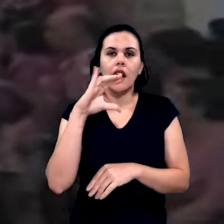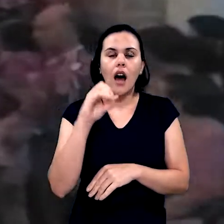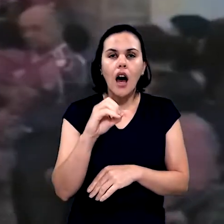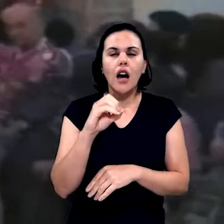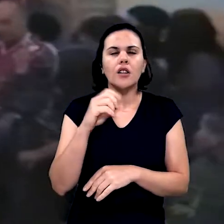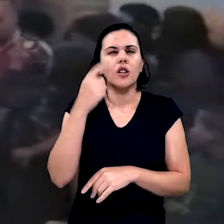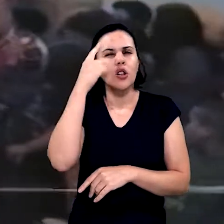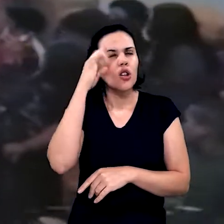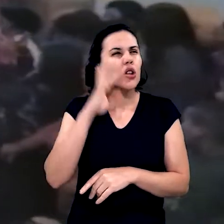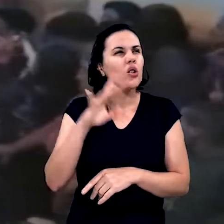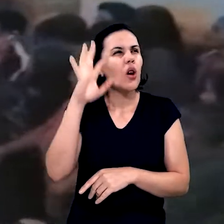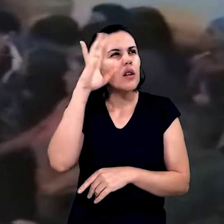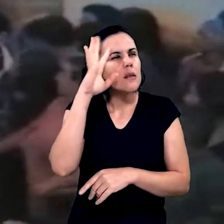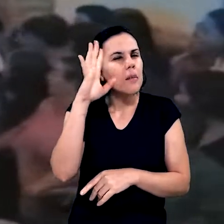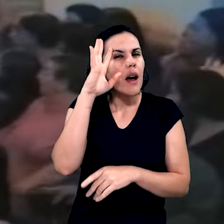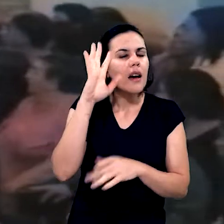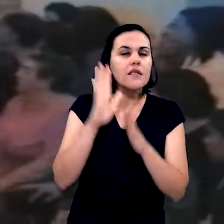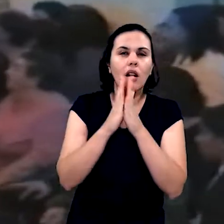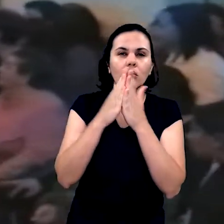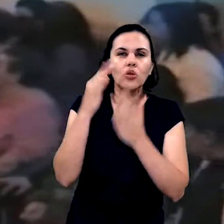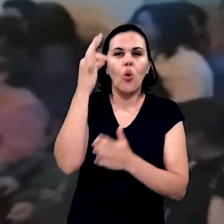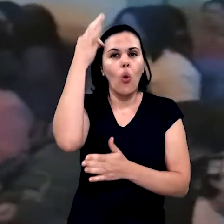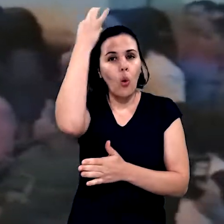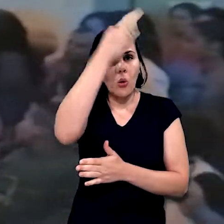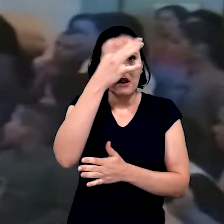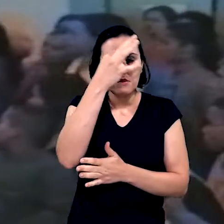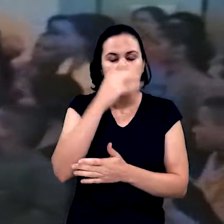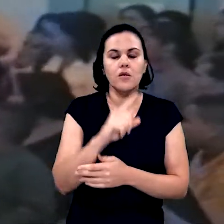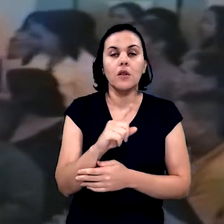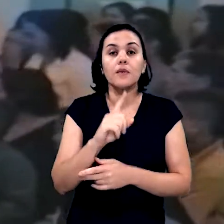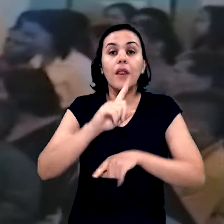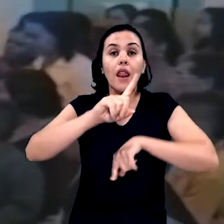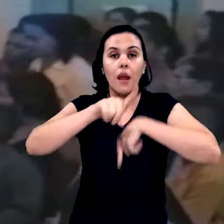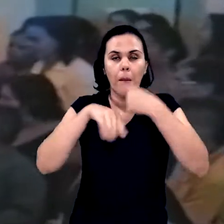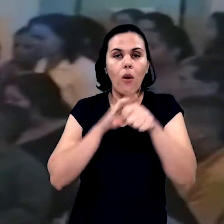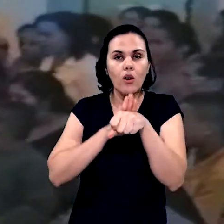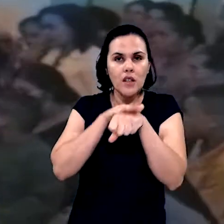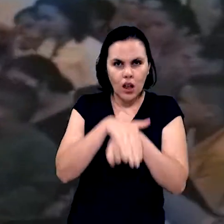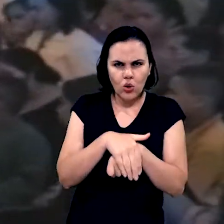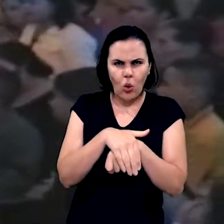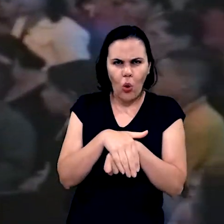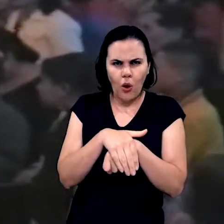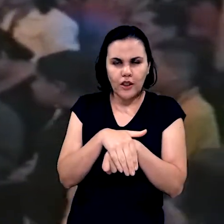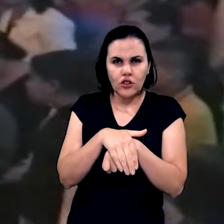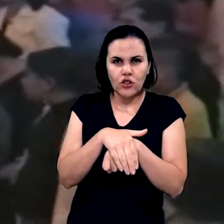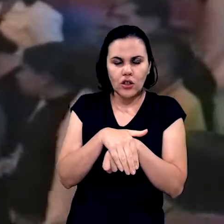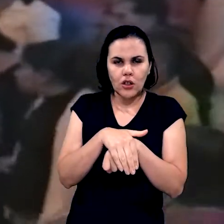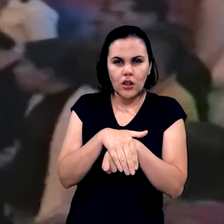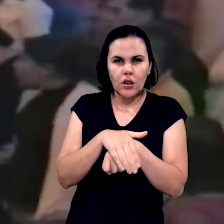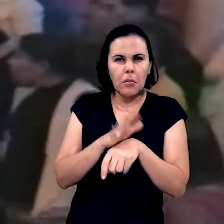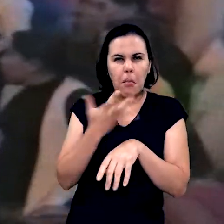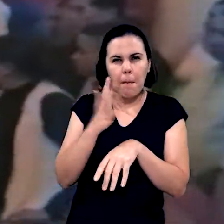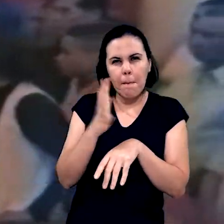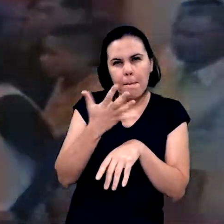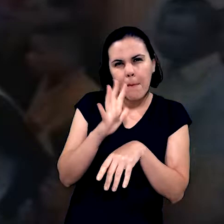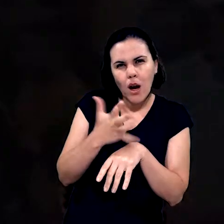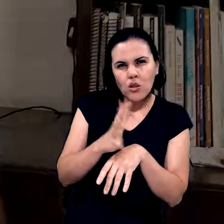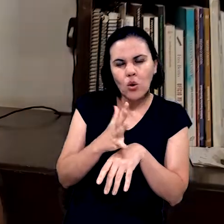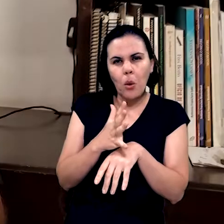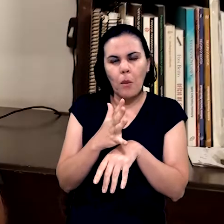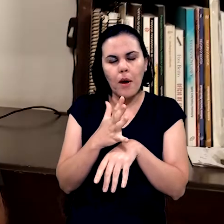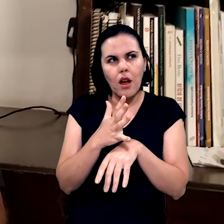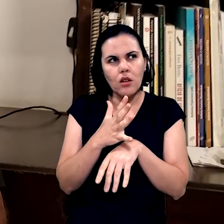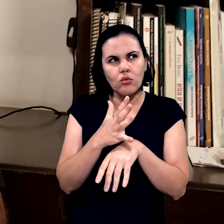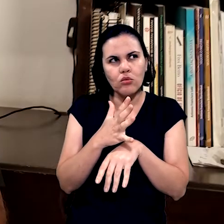cada dia um dom do Espírito Santo. Ou seja, à noite, né, tarde, noite, aí por volta